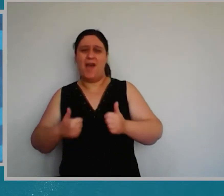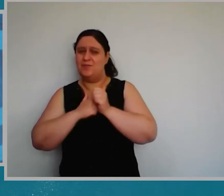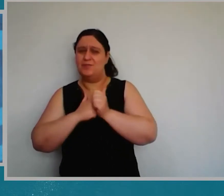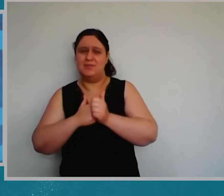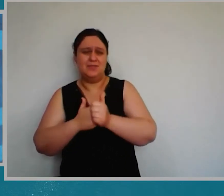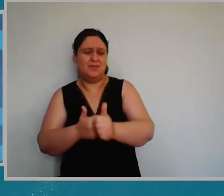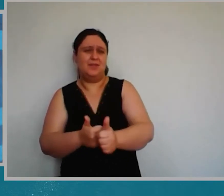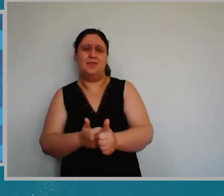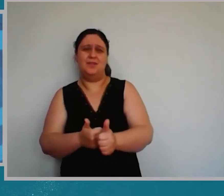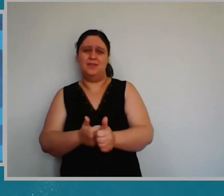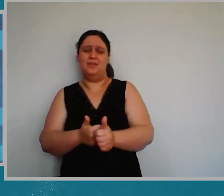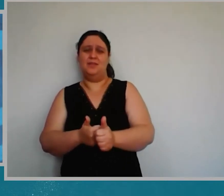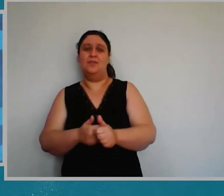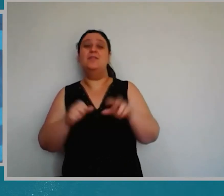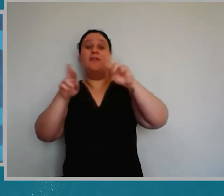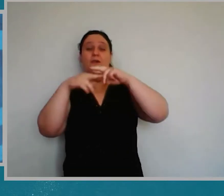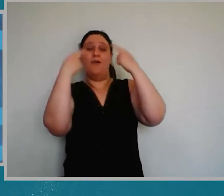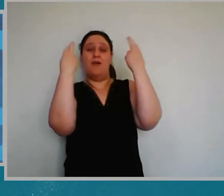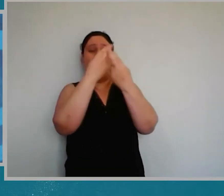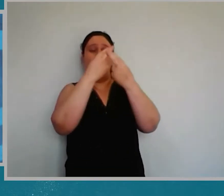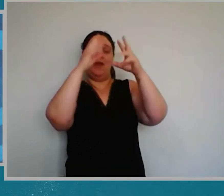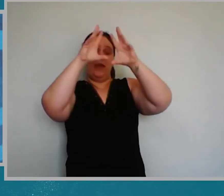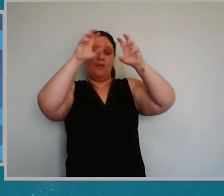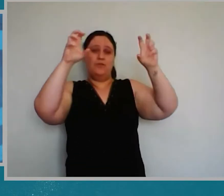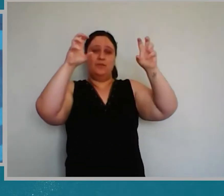dos céus.